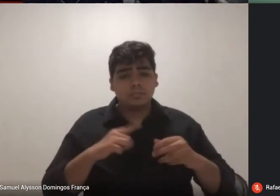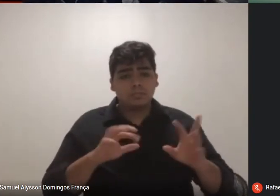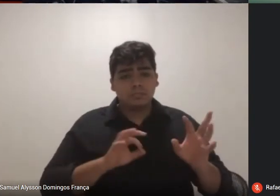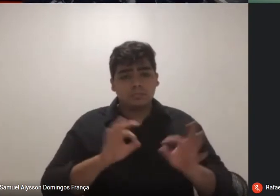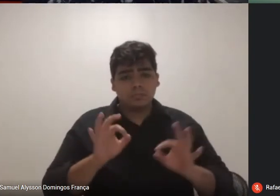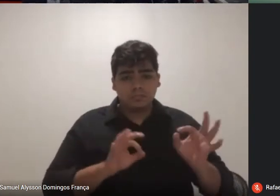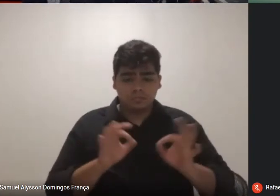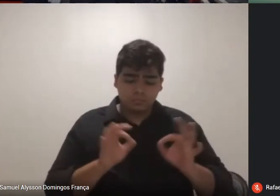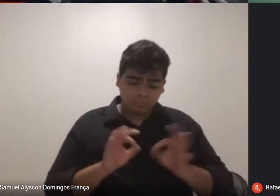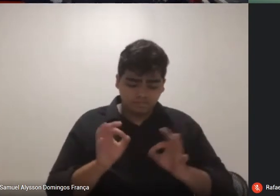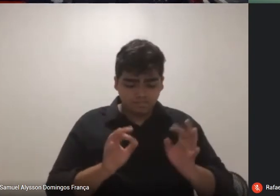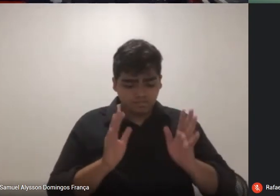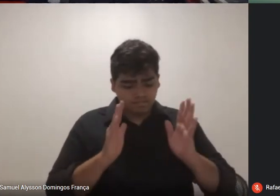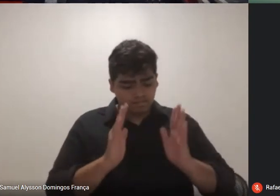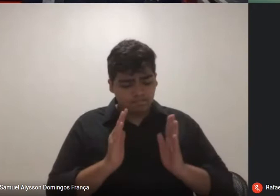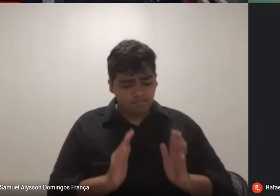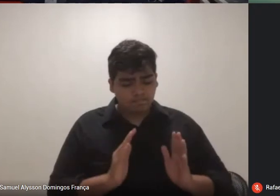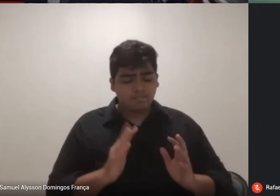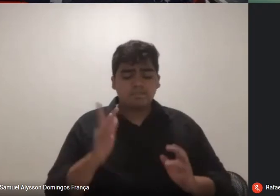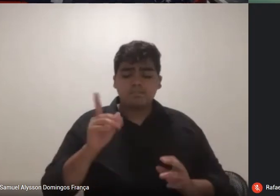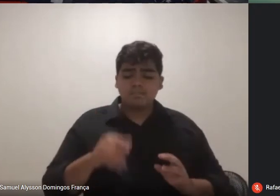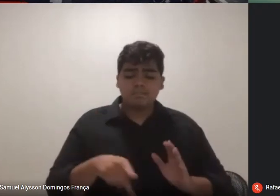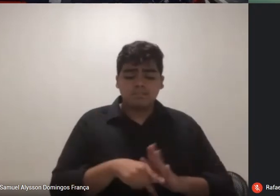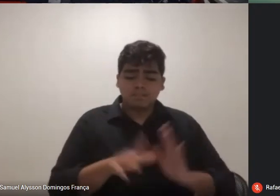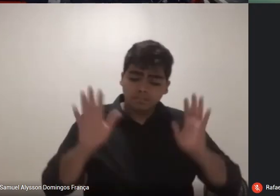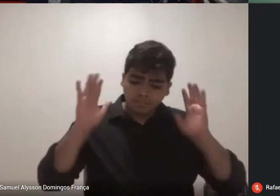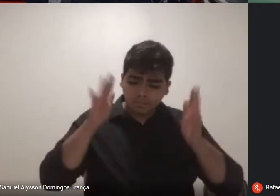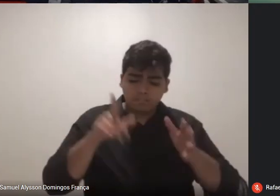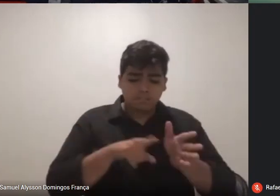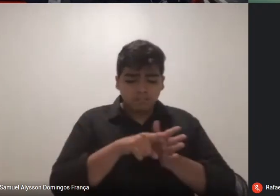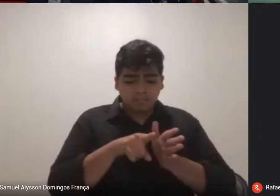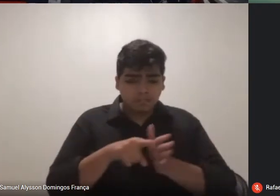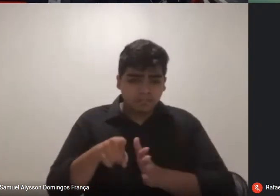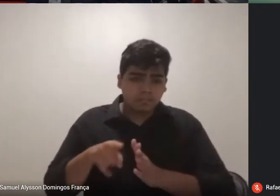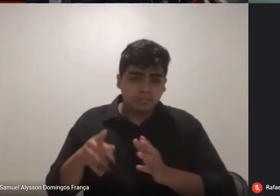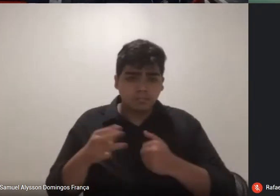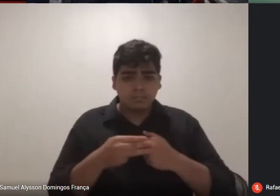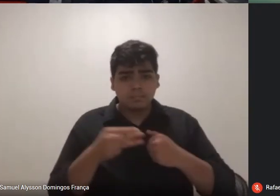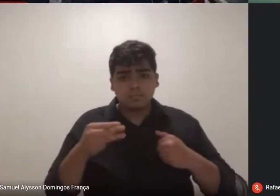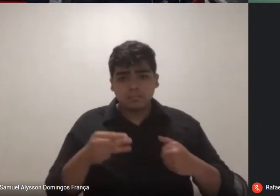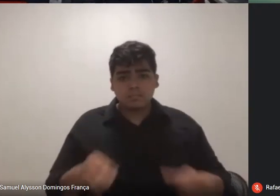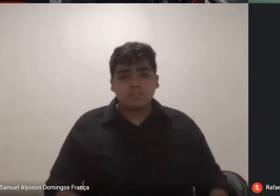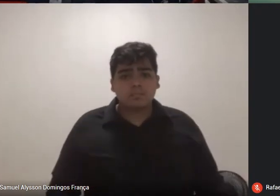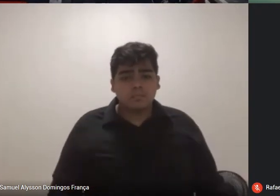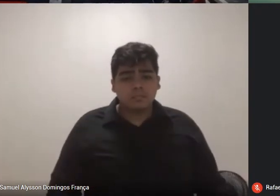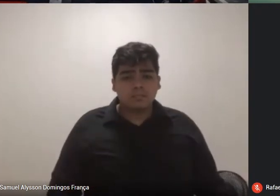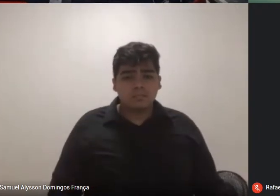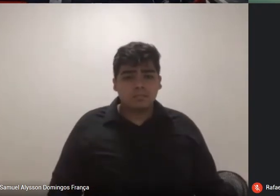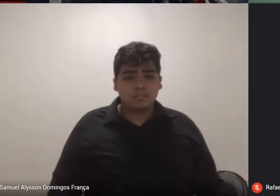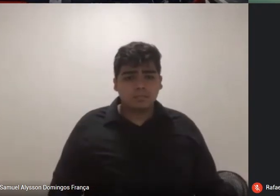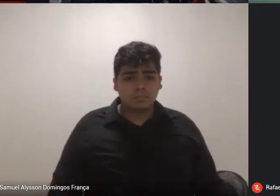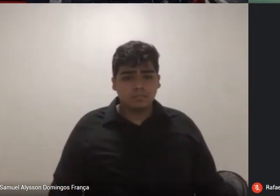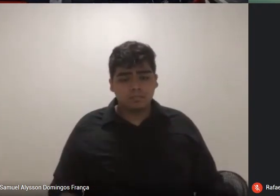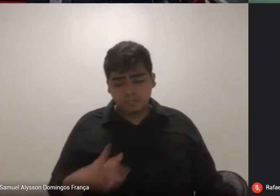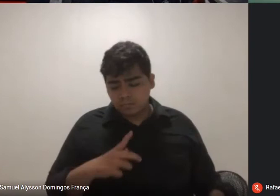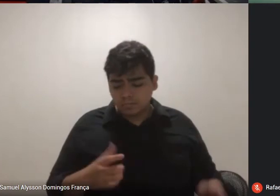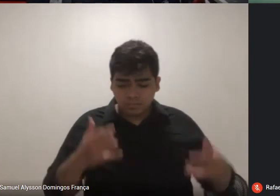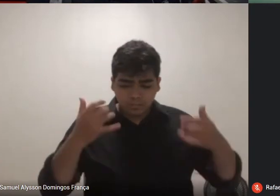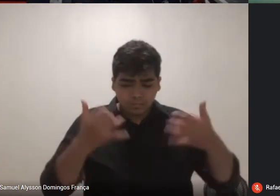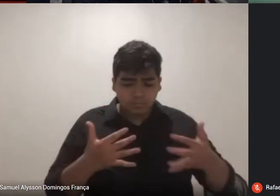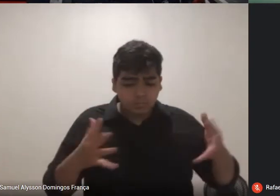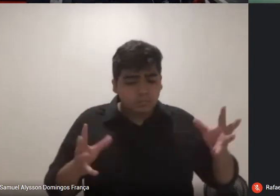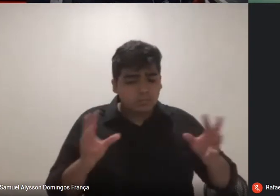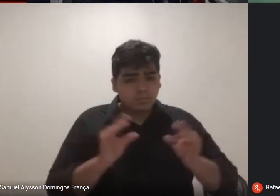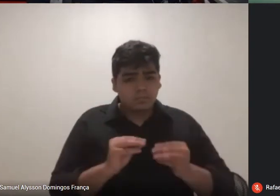desenvolvido dentro da pesquisa do mestrado, que, assim, descrevendo de uma forma geral, o objetivo